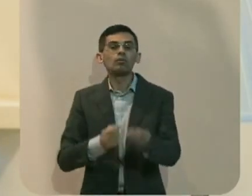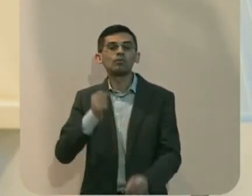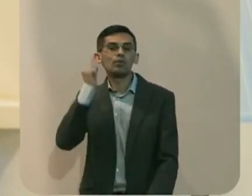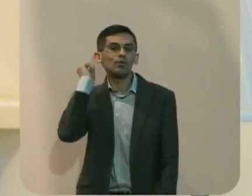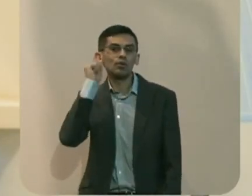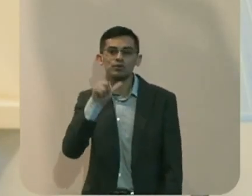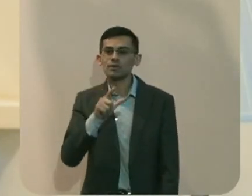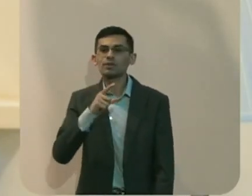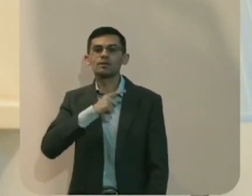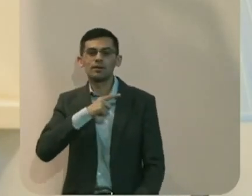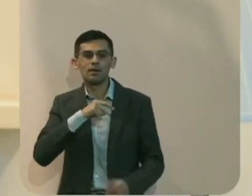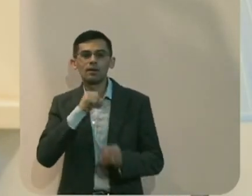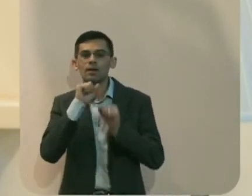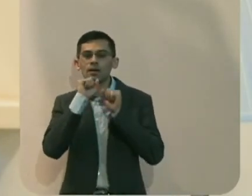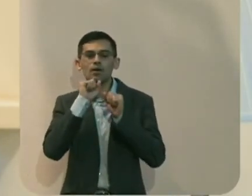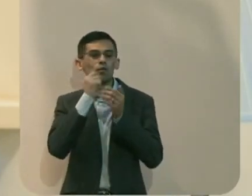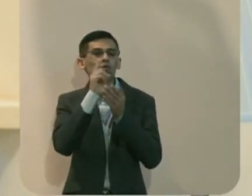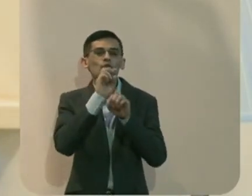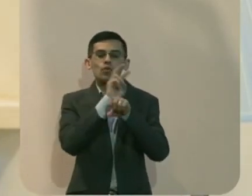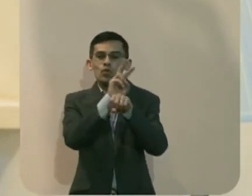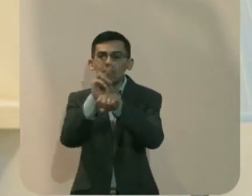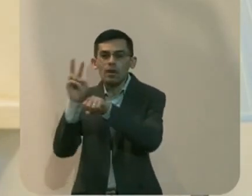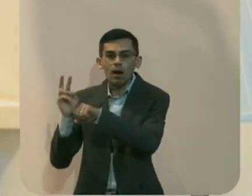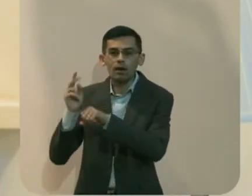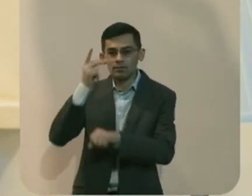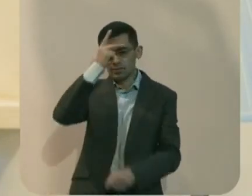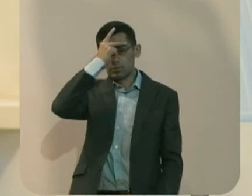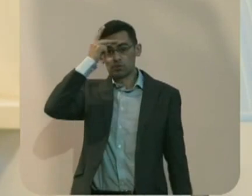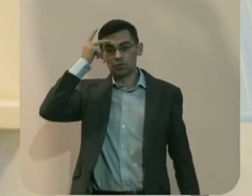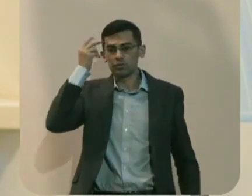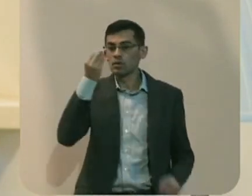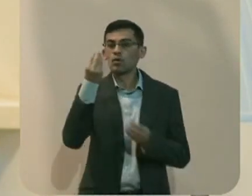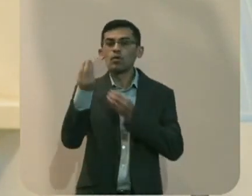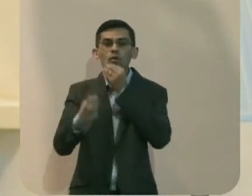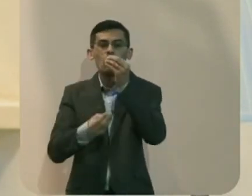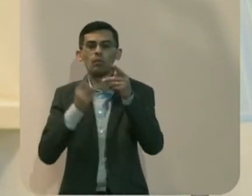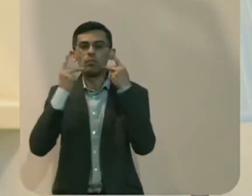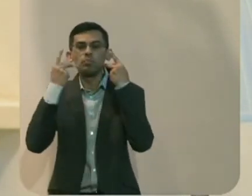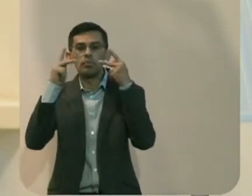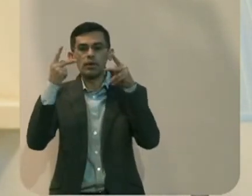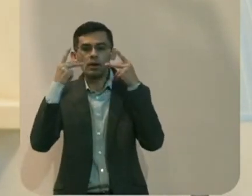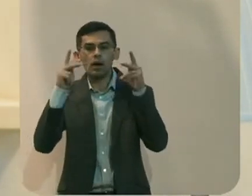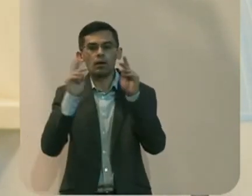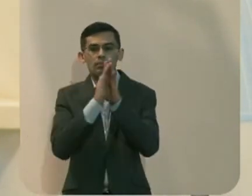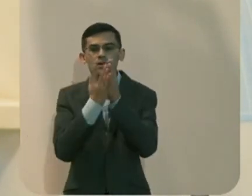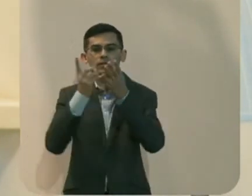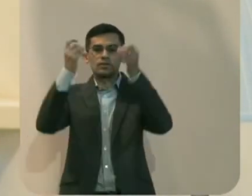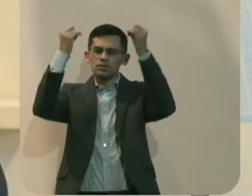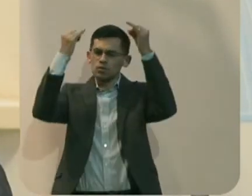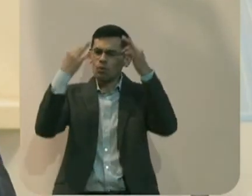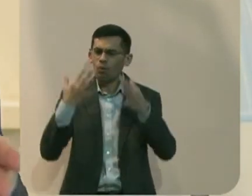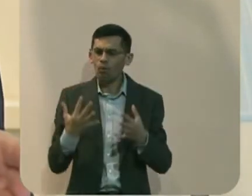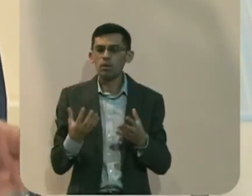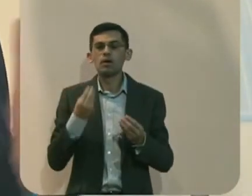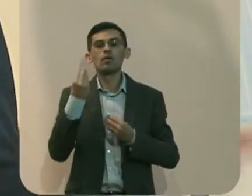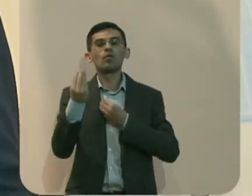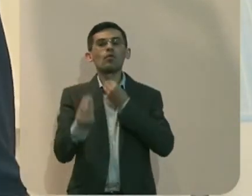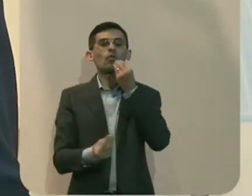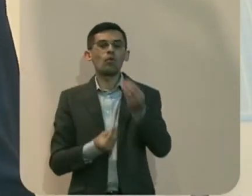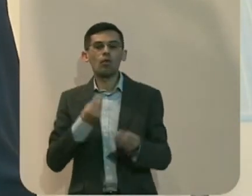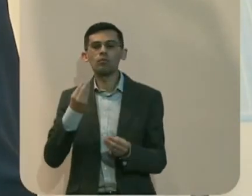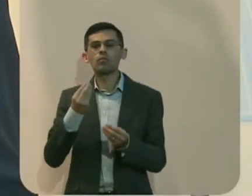pessoas, como é que a gente vai poder pastoreá-las, como é que a gente vai poder pregar a mensagem do Evangelho, como a gente vai